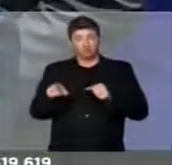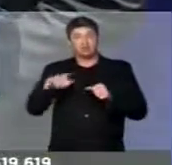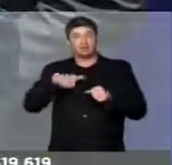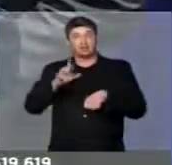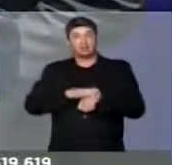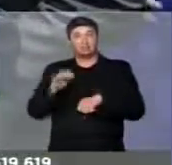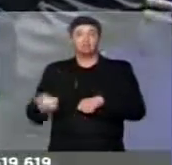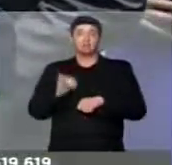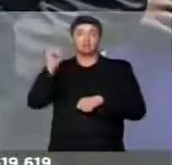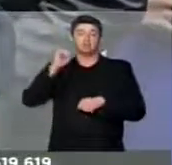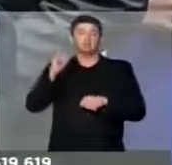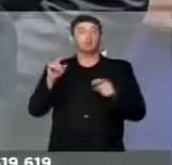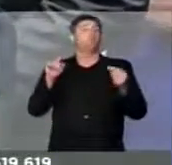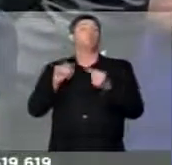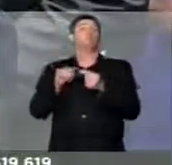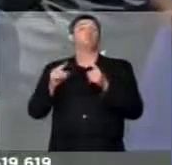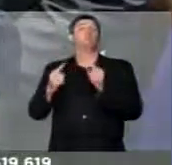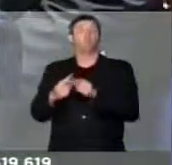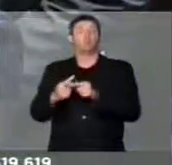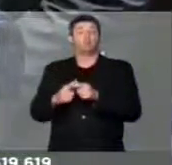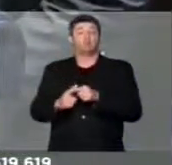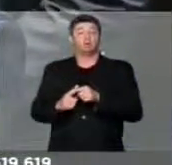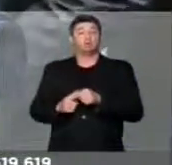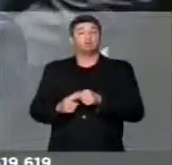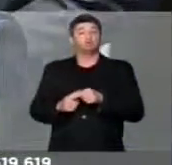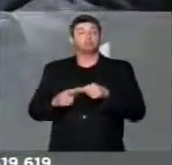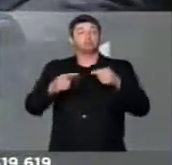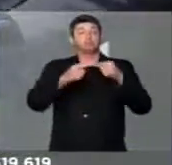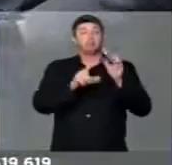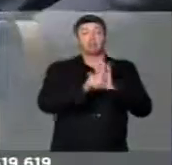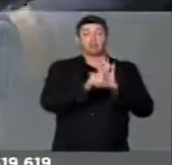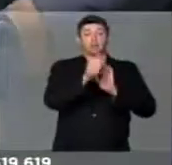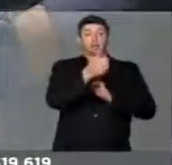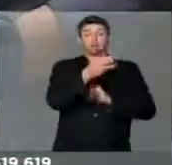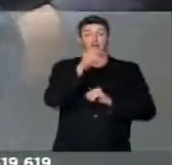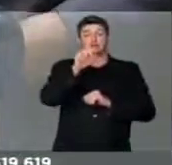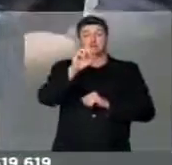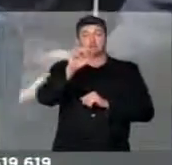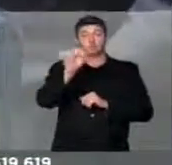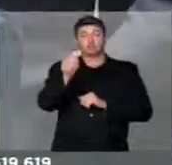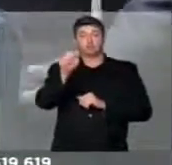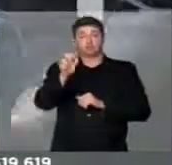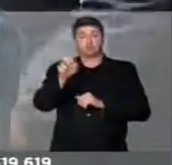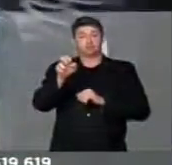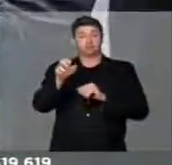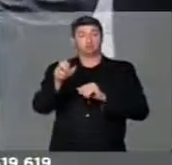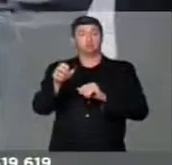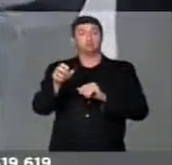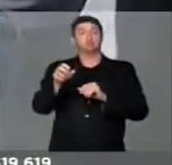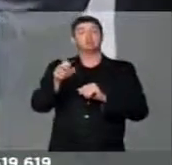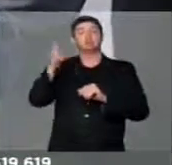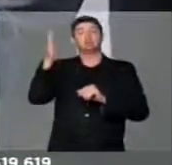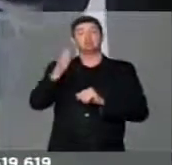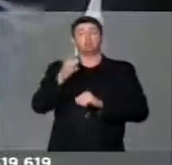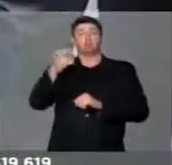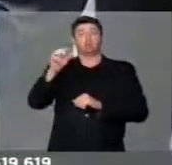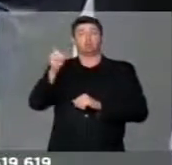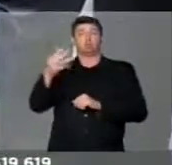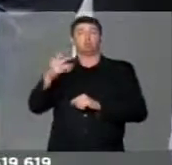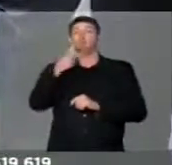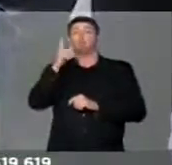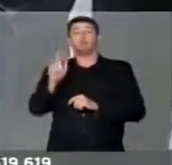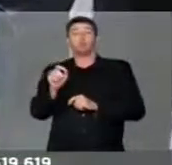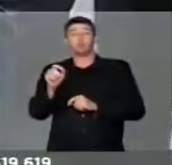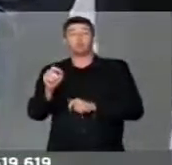relevância em razão da própria vigência da lei 30 15 de 21 de julho de 2014 que